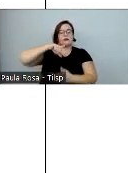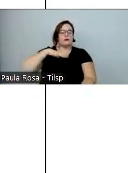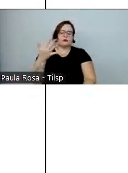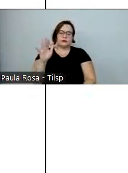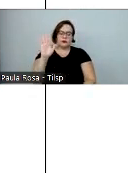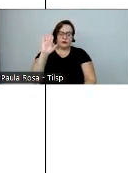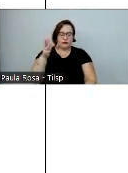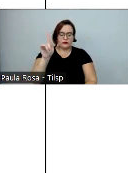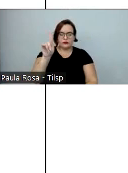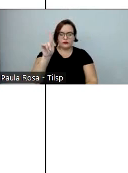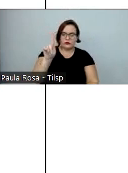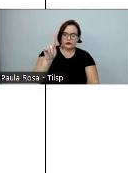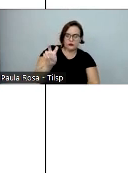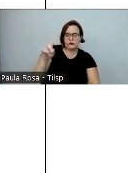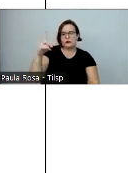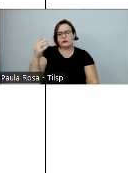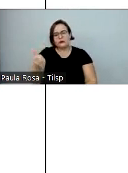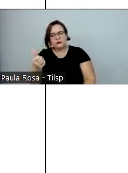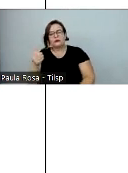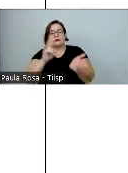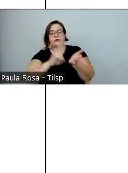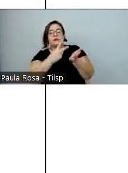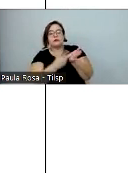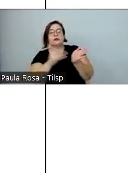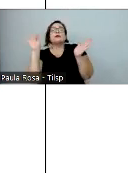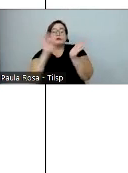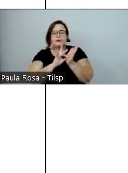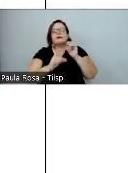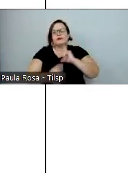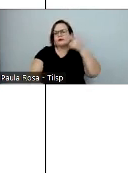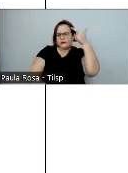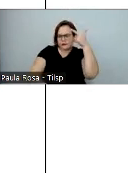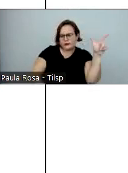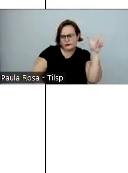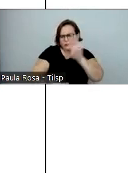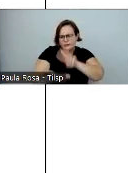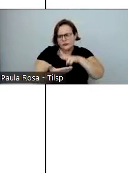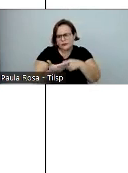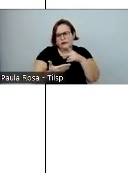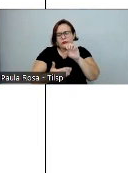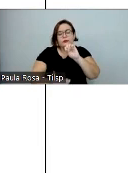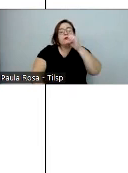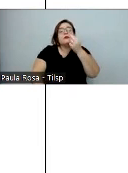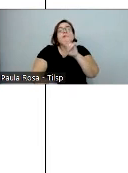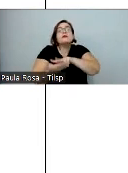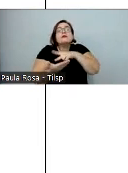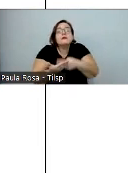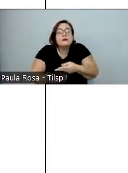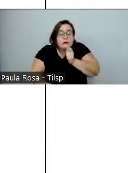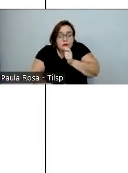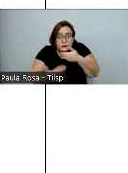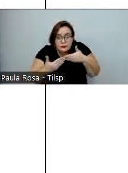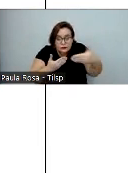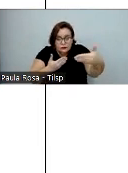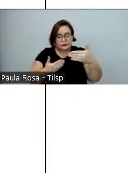a 16 traduções oficiais né claro que há outras traduções ou traduções em andamento mas nós temos 15 línguas que